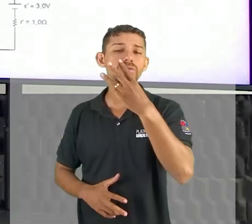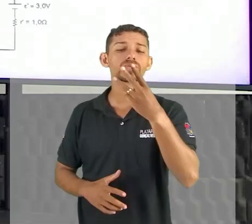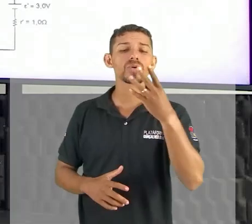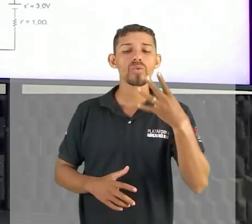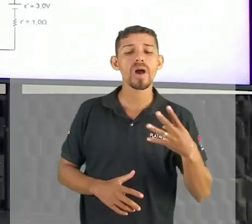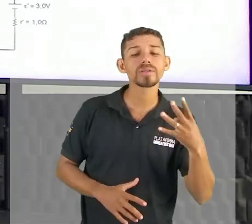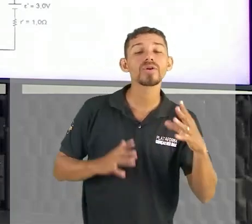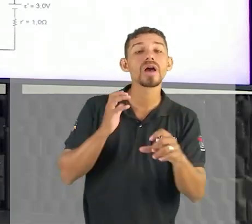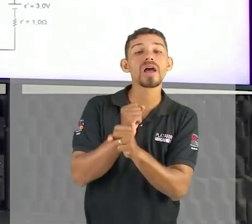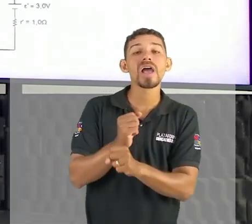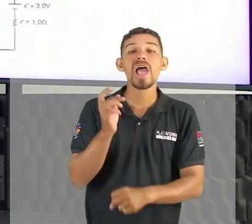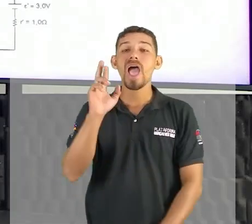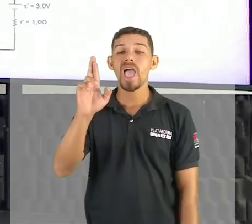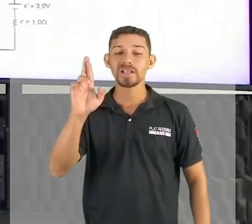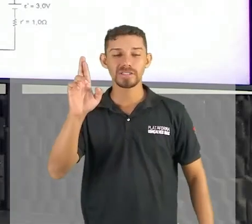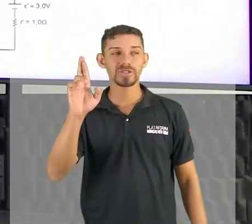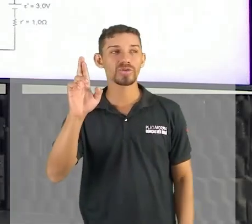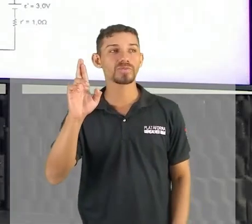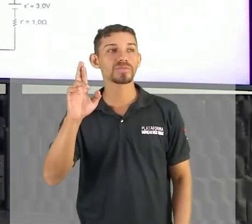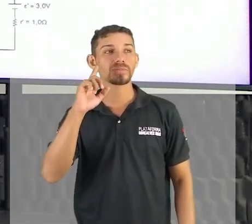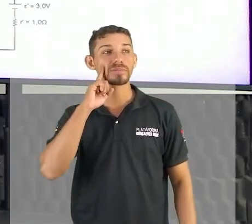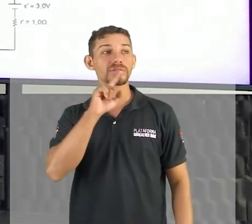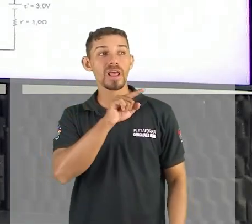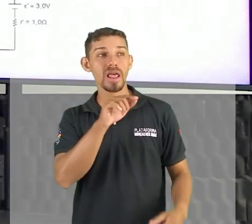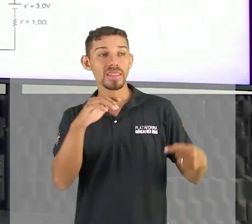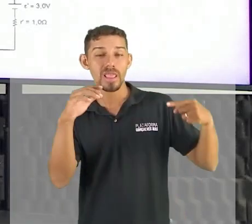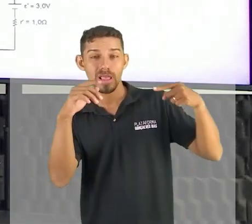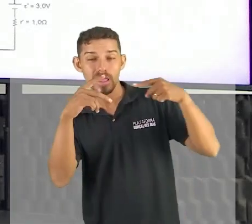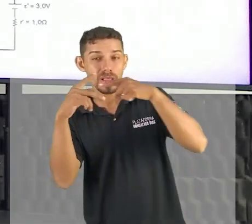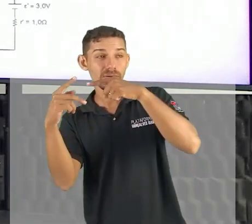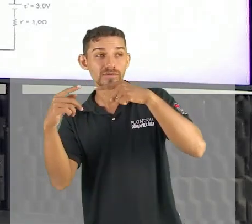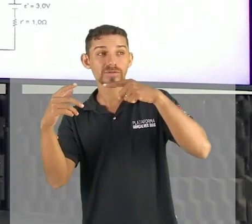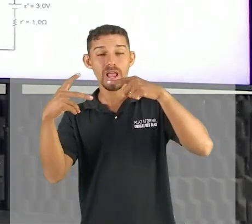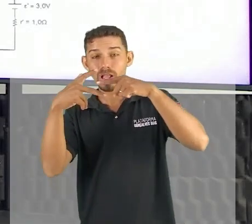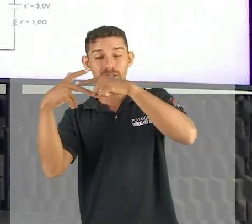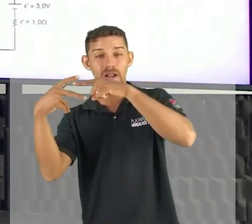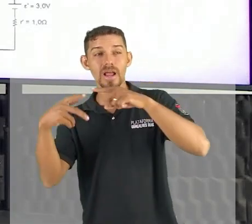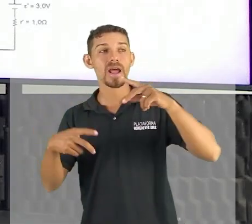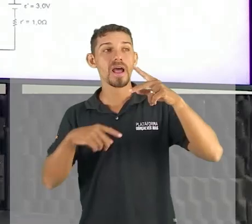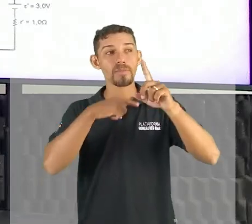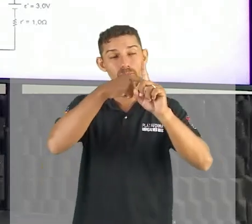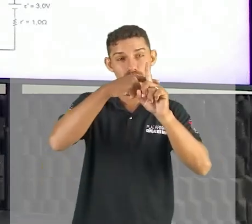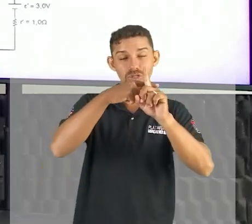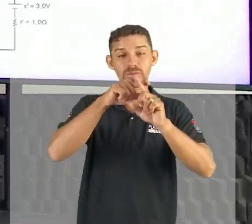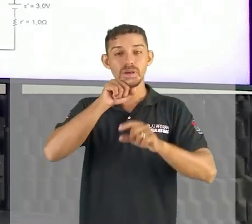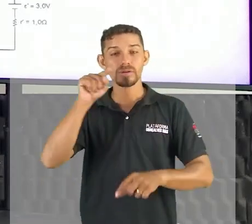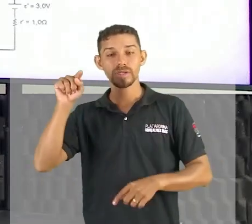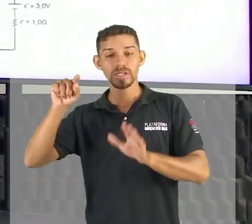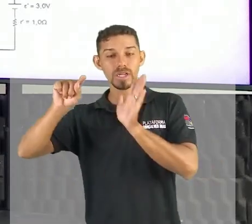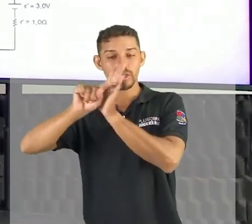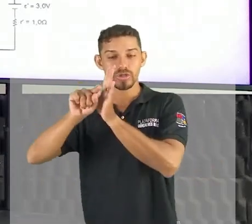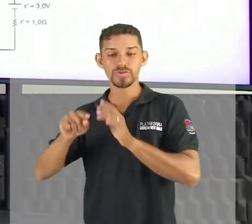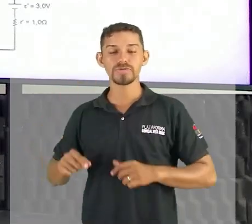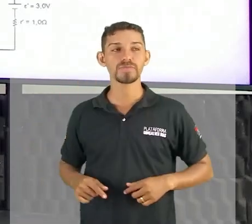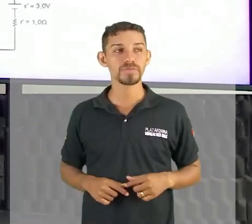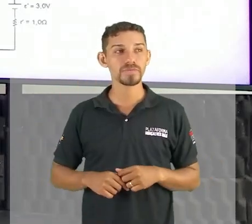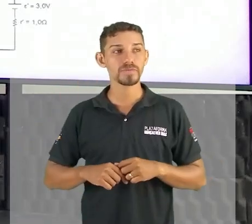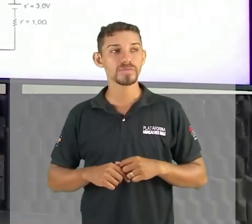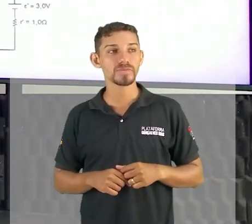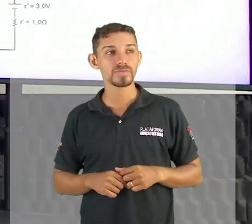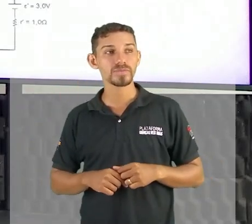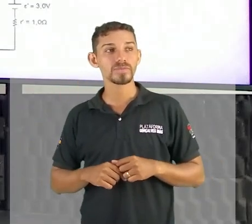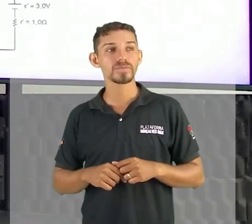resistores é assim ó aonde a corrente entrar é o Polo positivo onde ela sair vai ser o polo negativo Aonde a